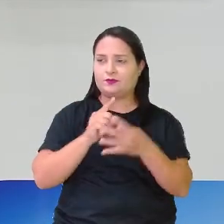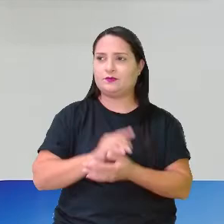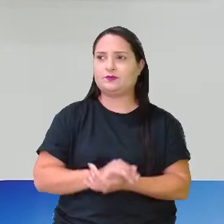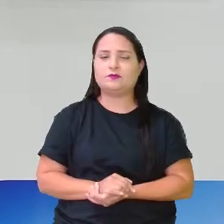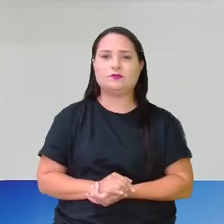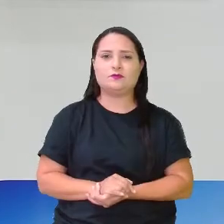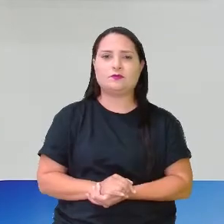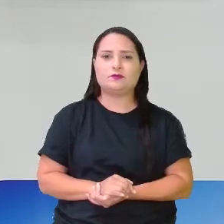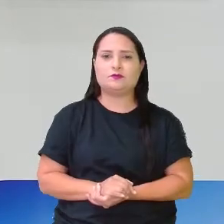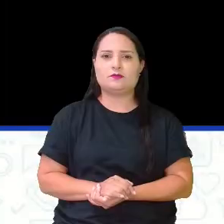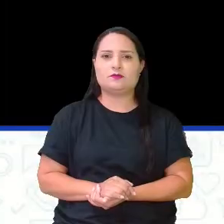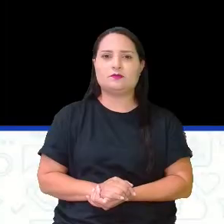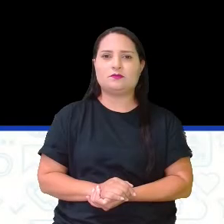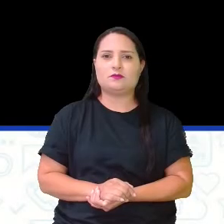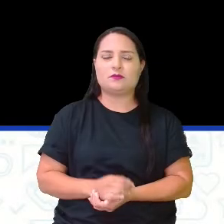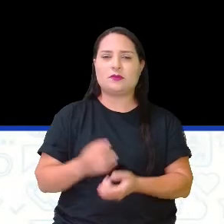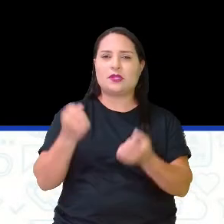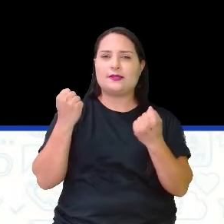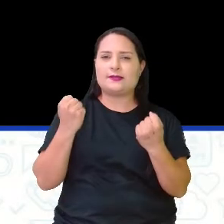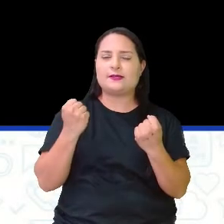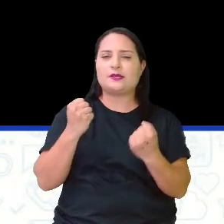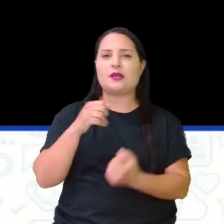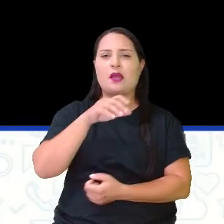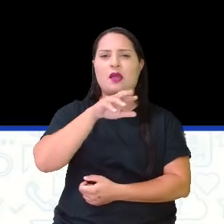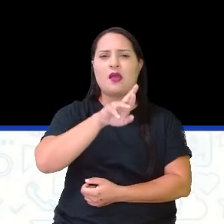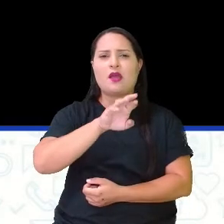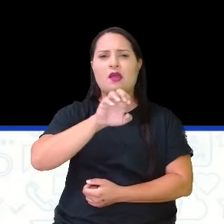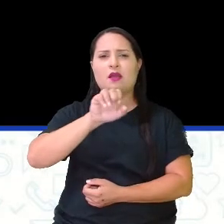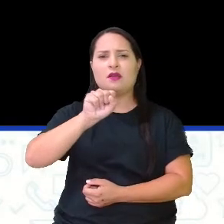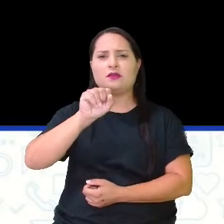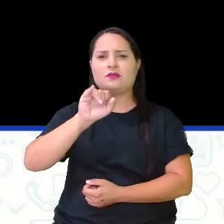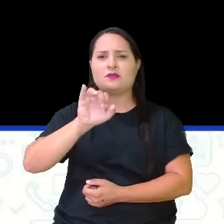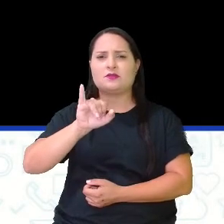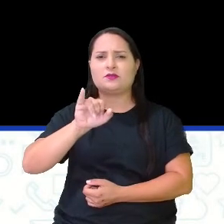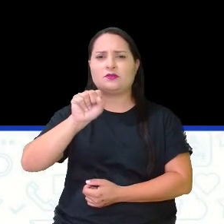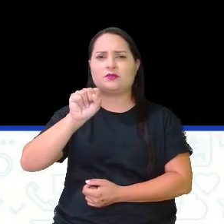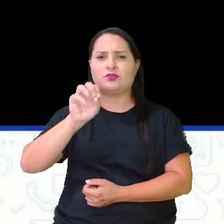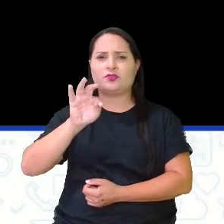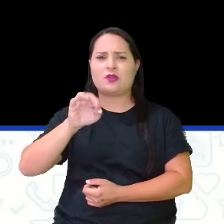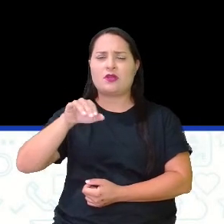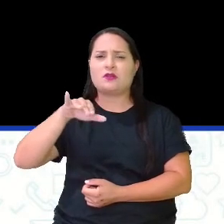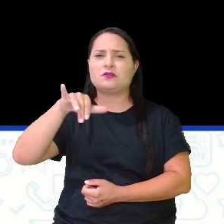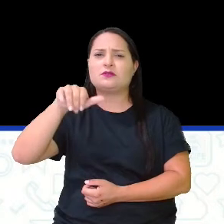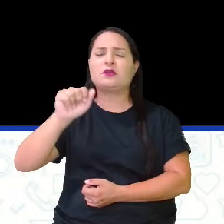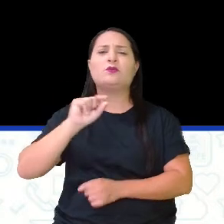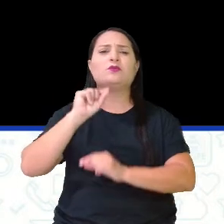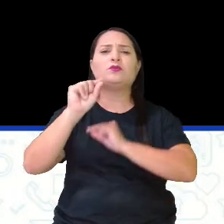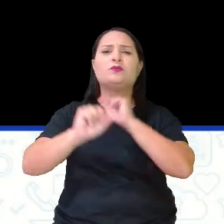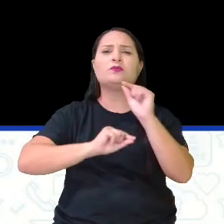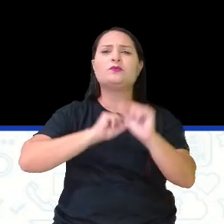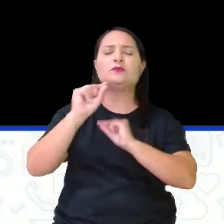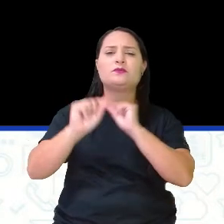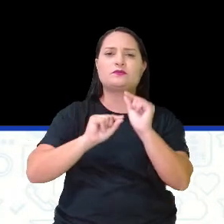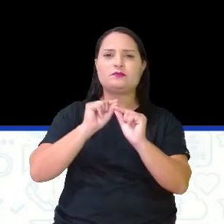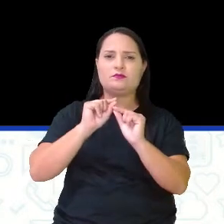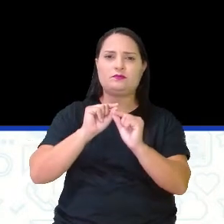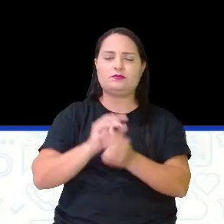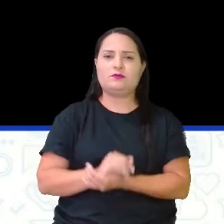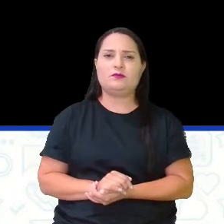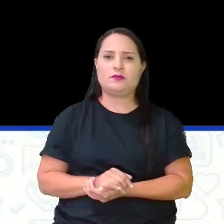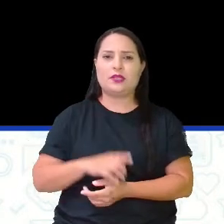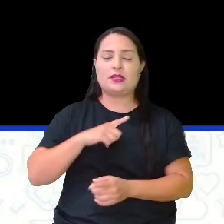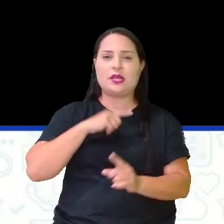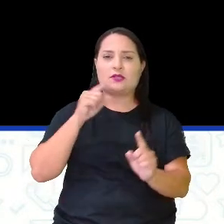vai falar é a resistência. Então, o que é a resistência, né? A resistência, ela desafia os grandes